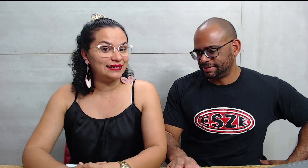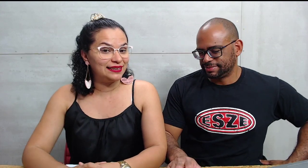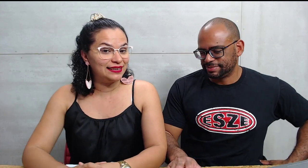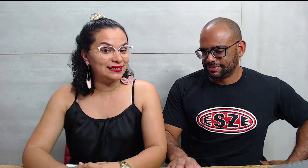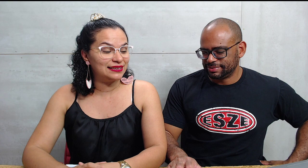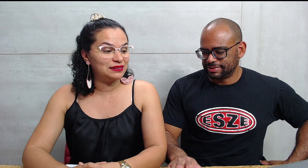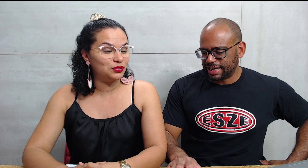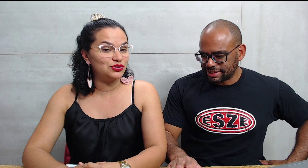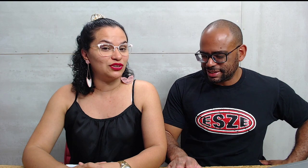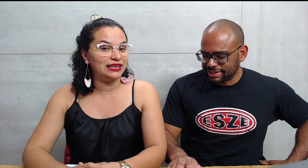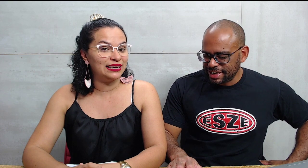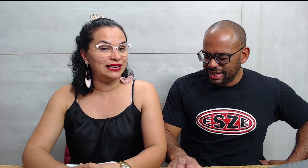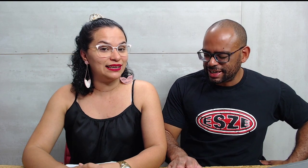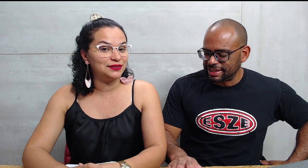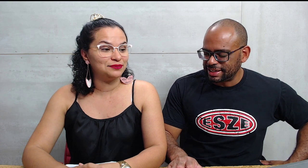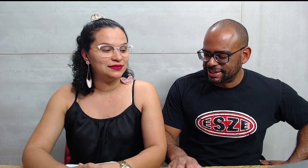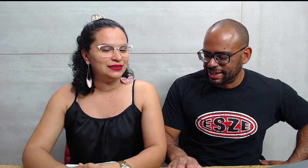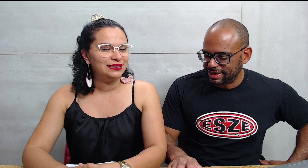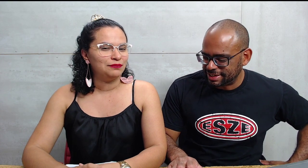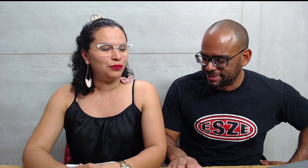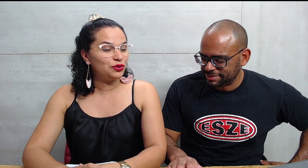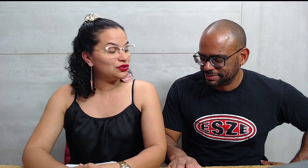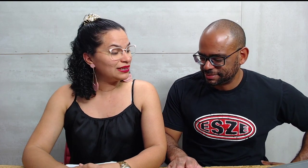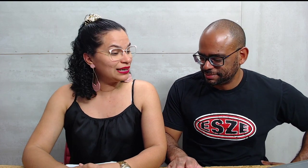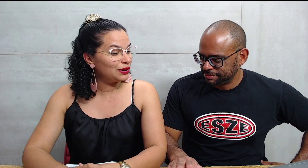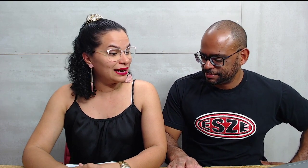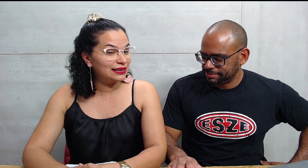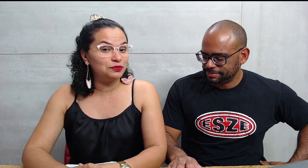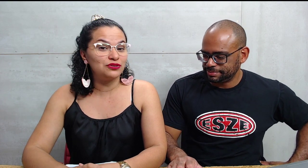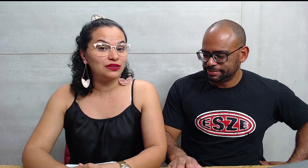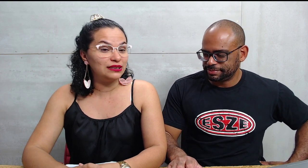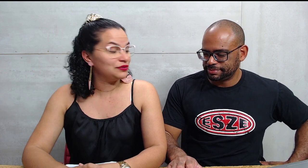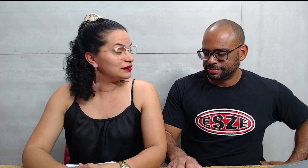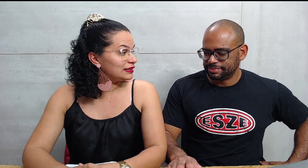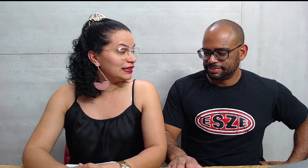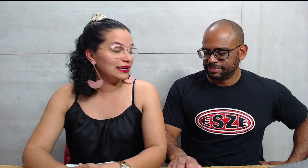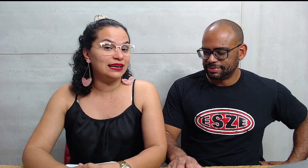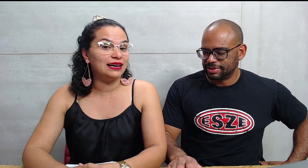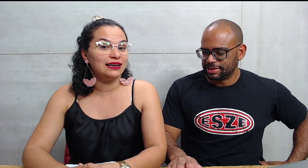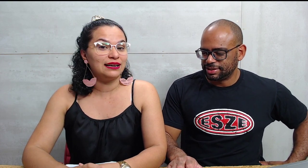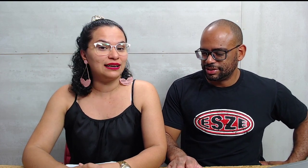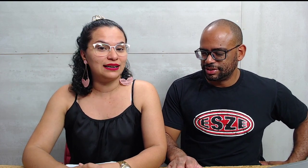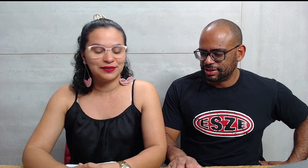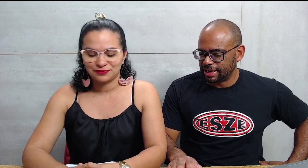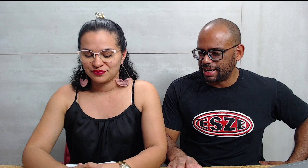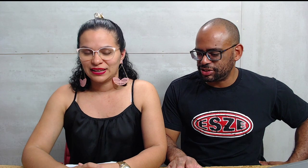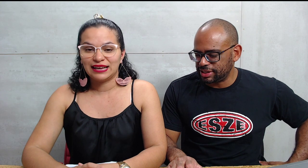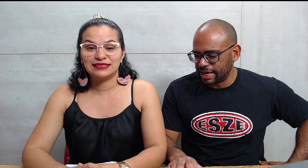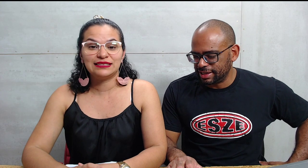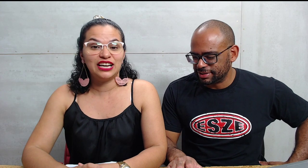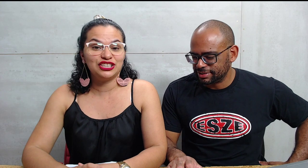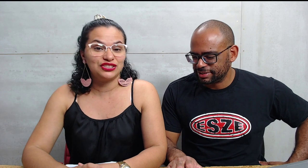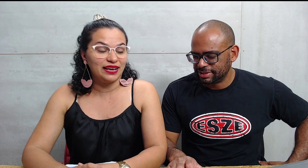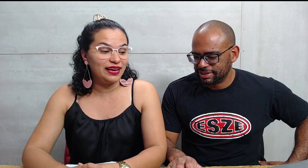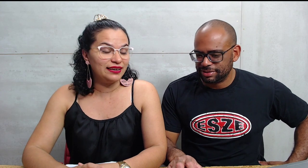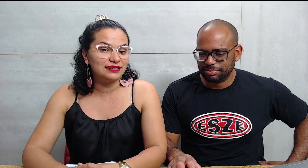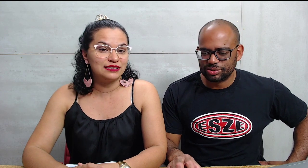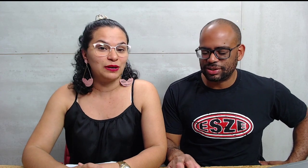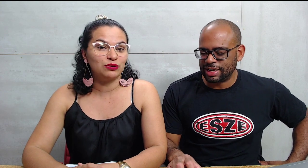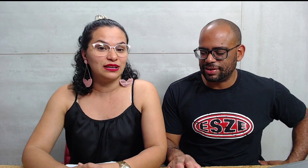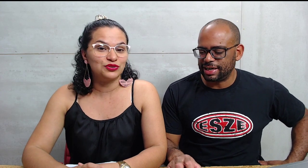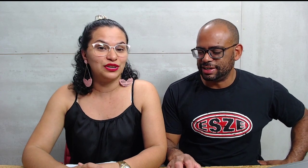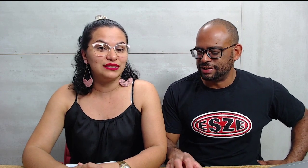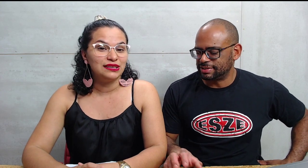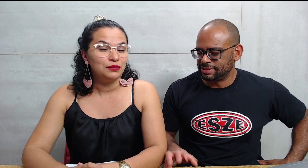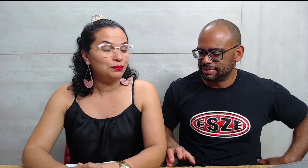Datena. Datena, Bolsonaro. Datena, Datena. Bolsonaro raiz, o pessoal tá levantando aí a hashtag. As hashtags, as